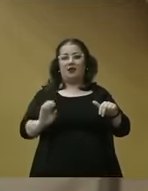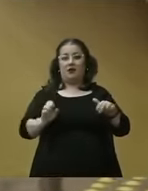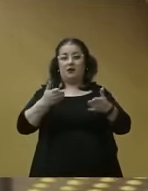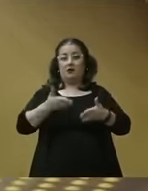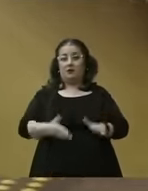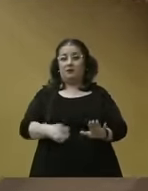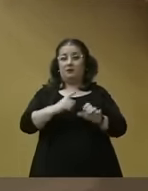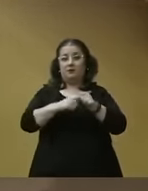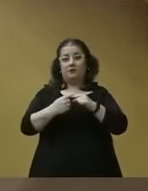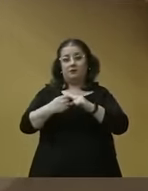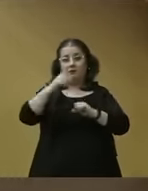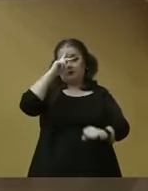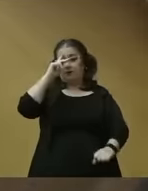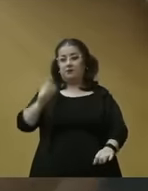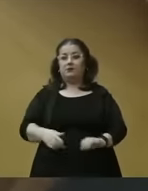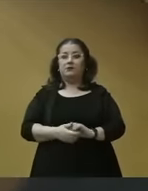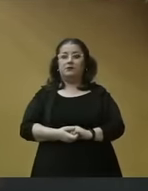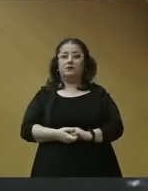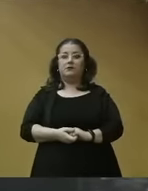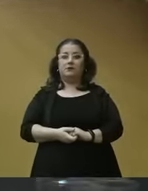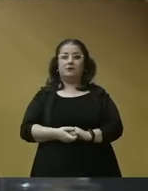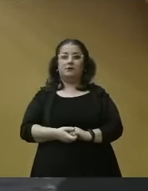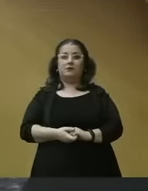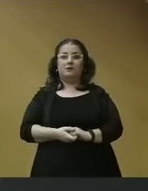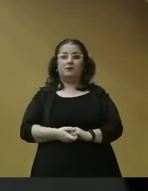de Pelotas.